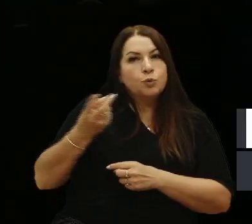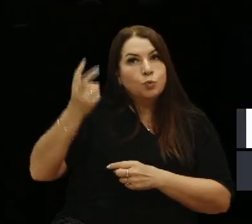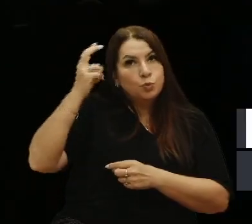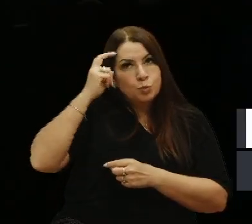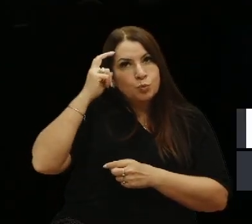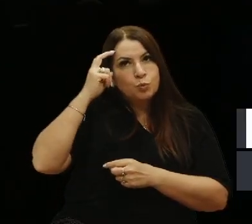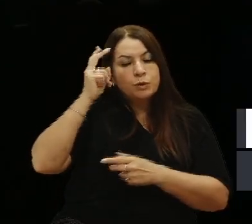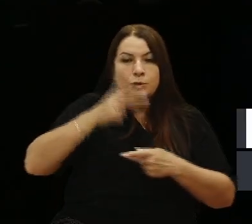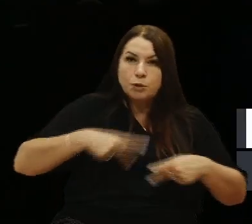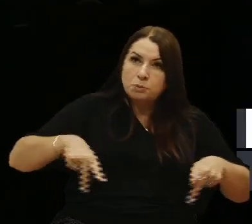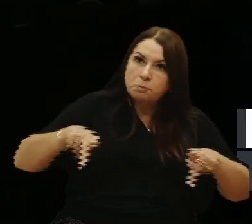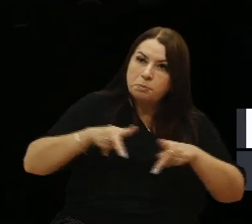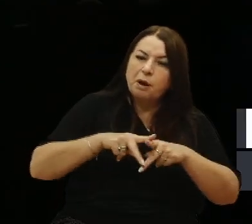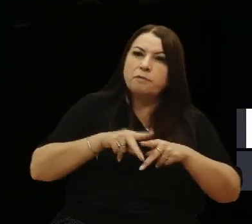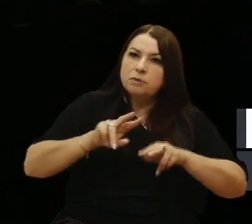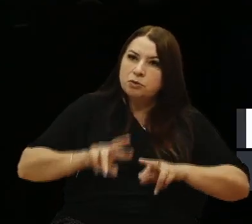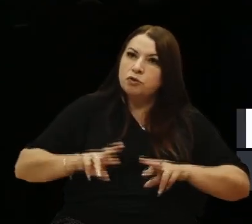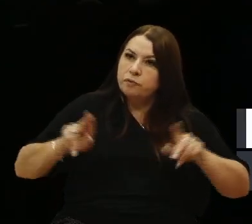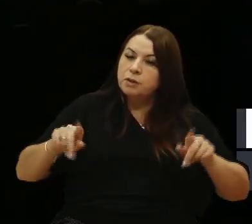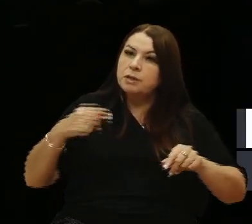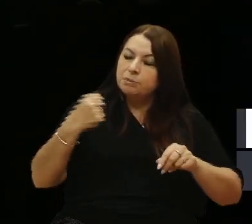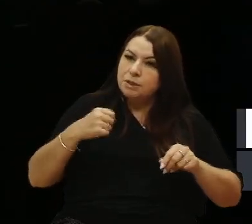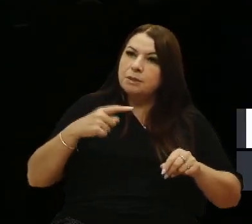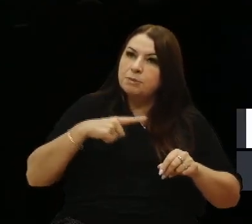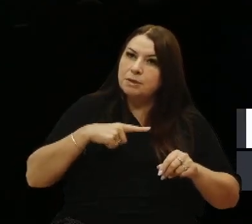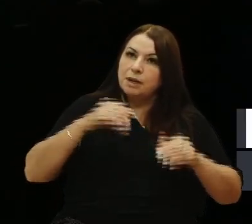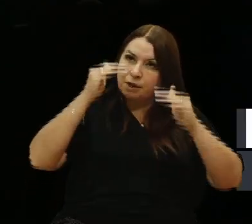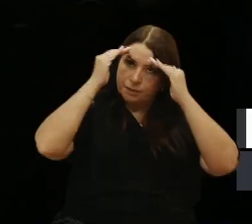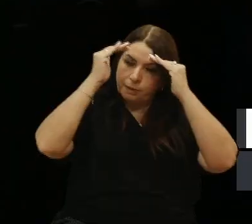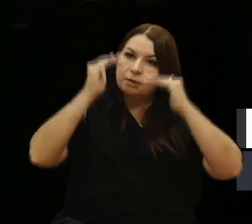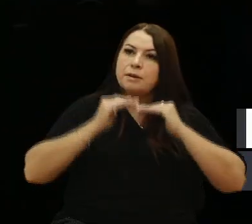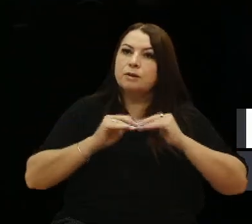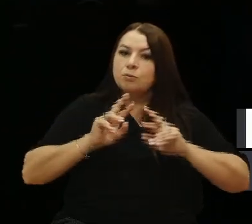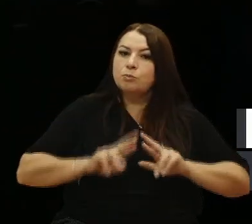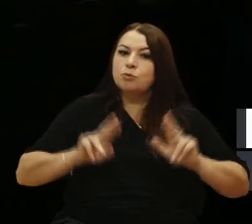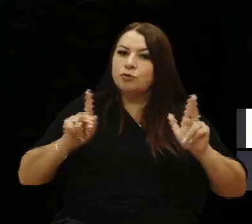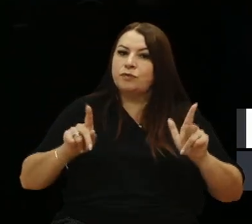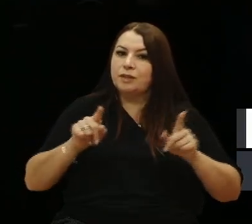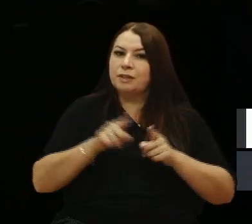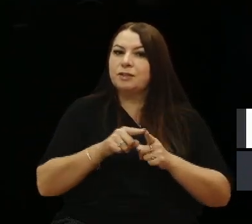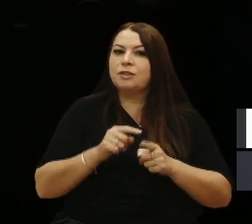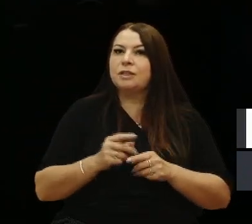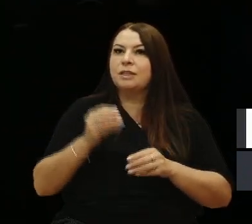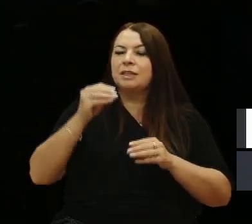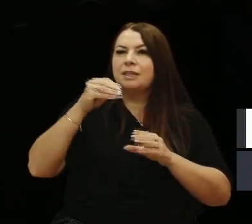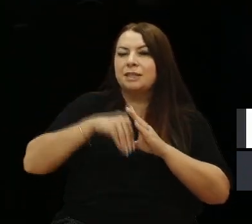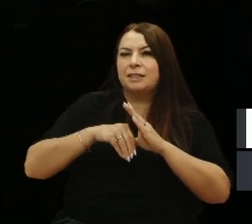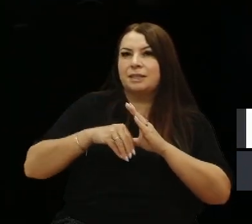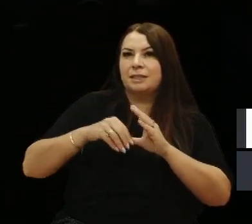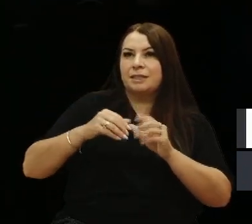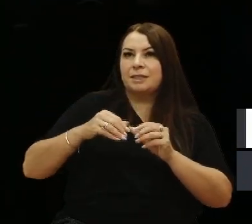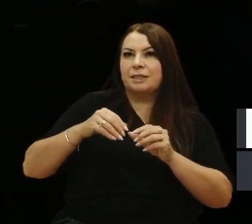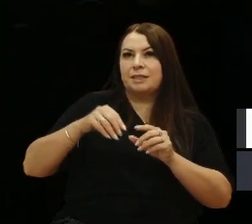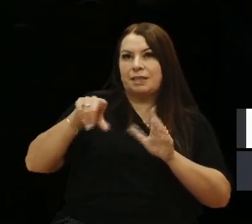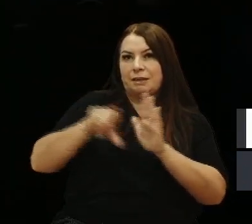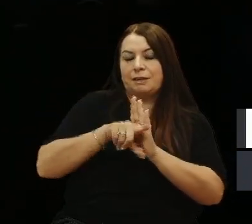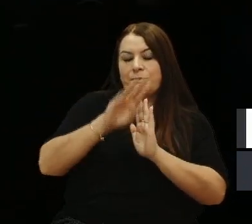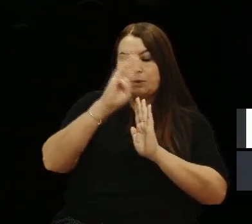sobre os povos que são diferentes e precisam ser respeitados como diferentes na legislação